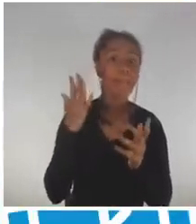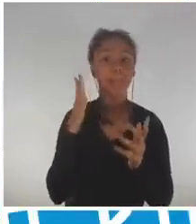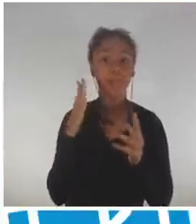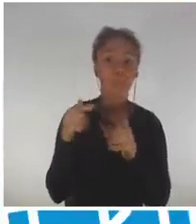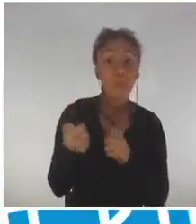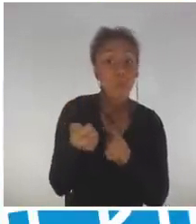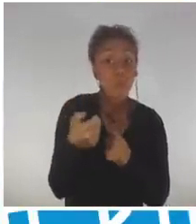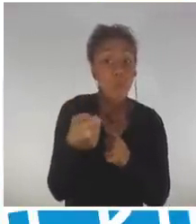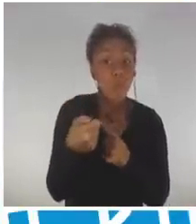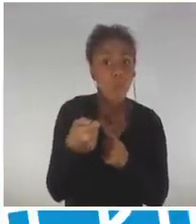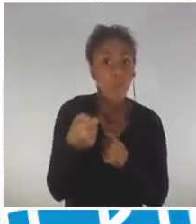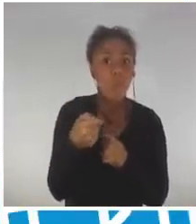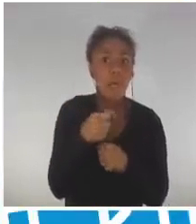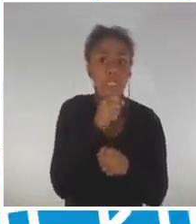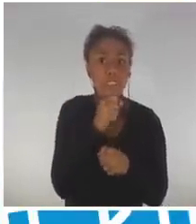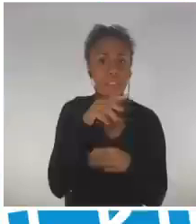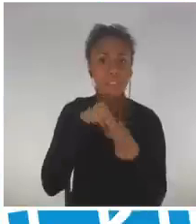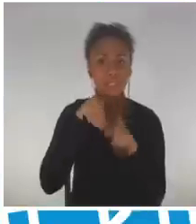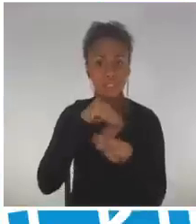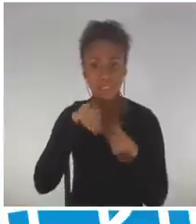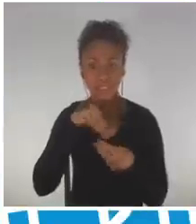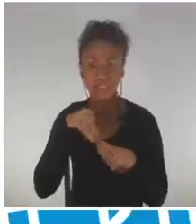disso.